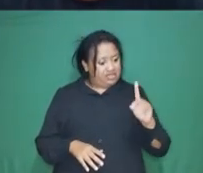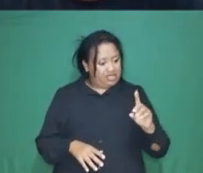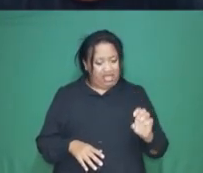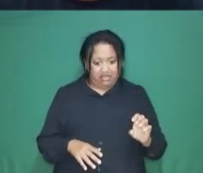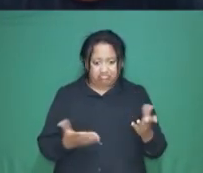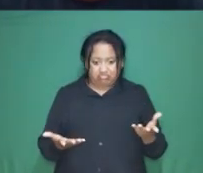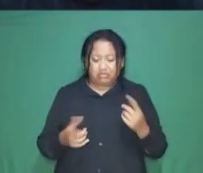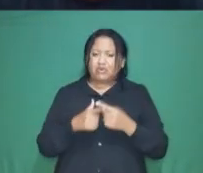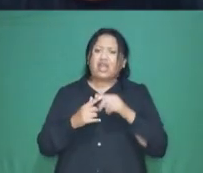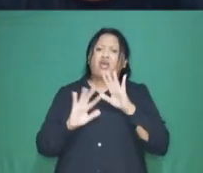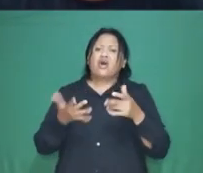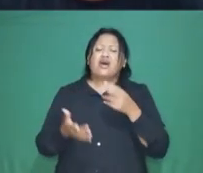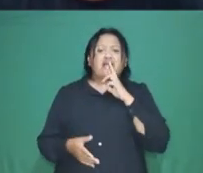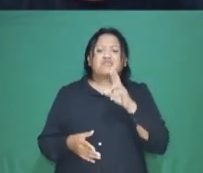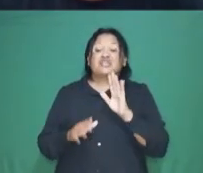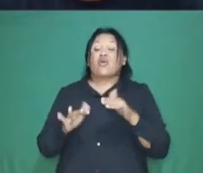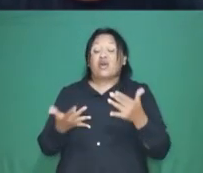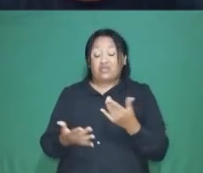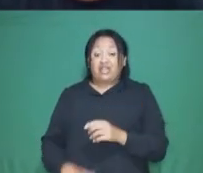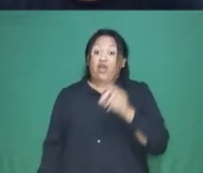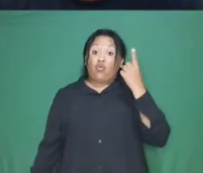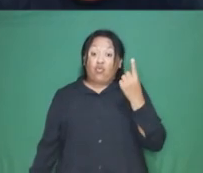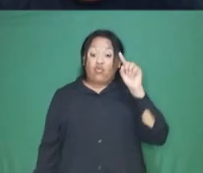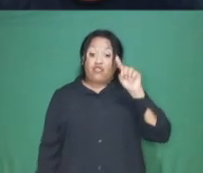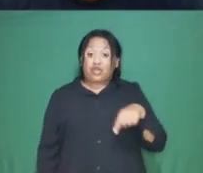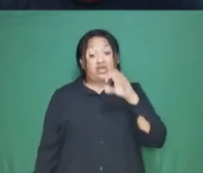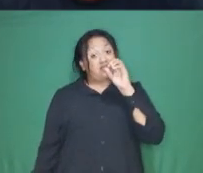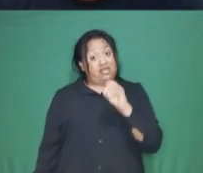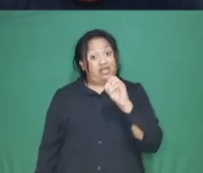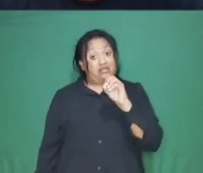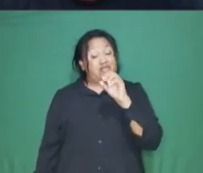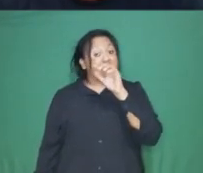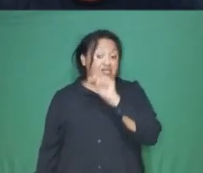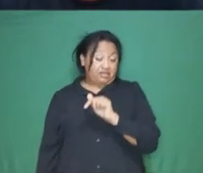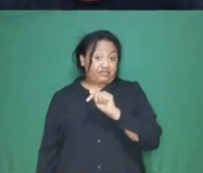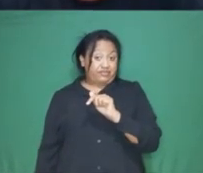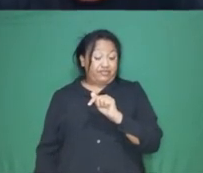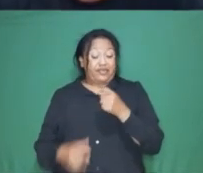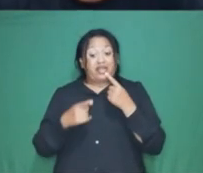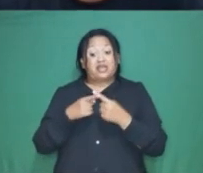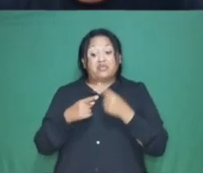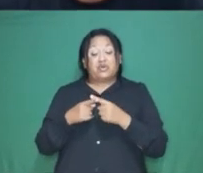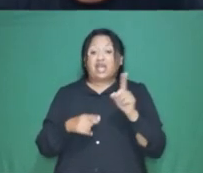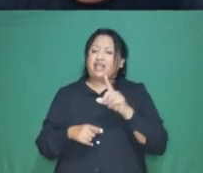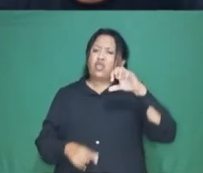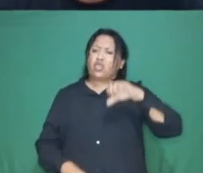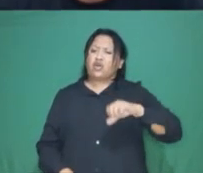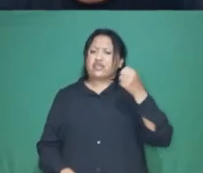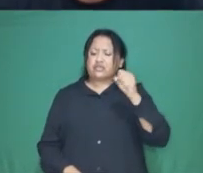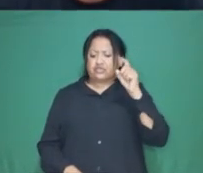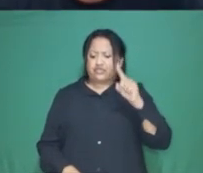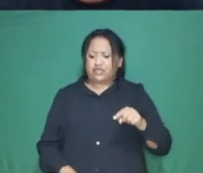seria a resposta dela a resposta dela seria 1,07 E por que não seria